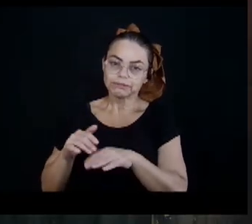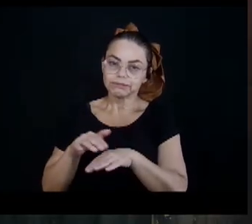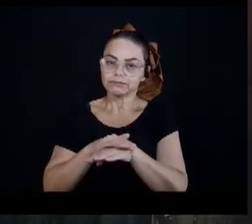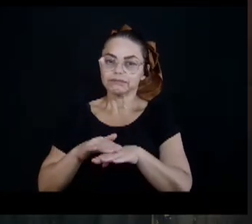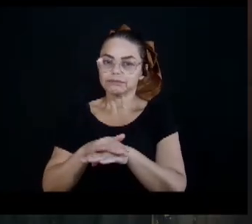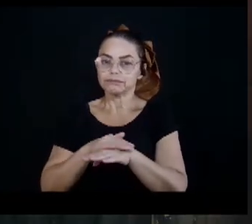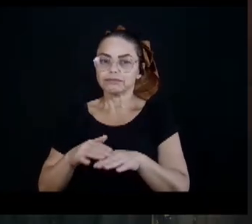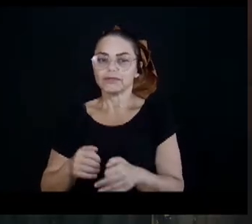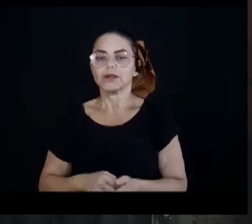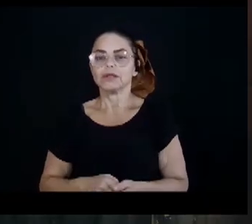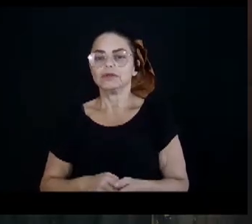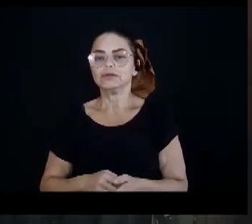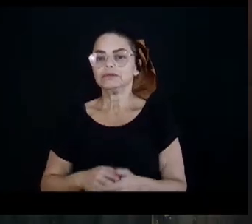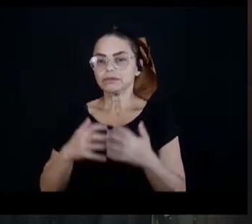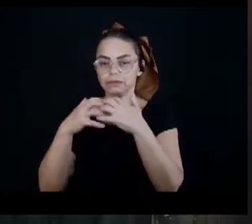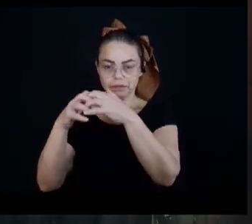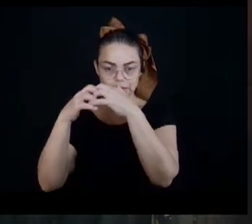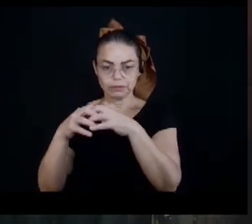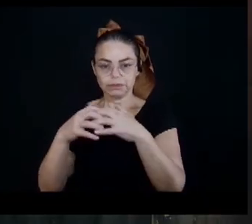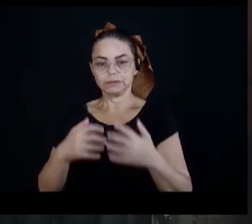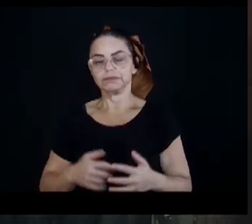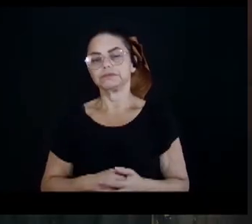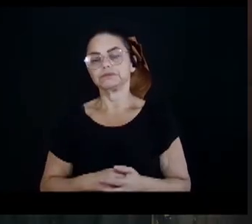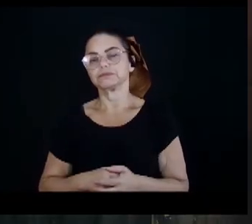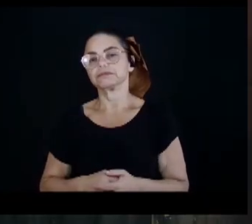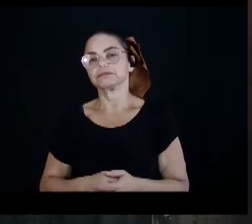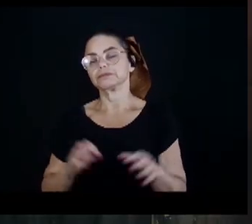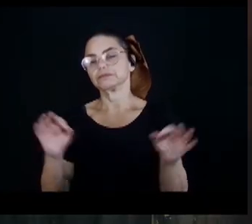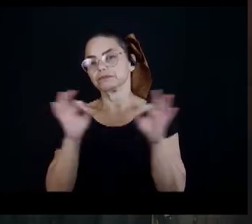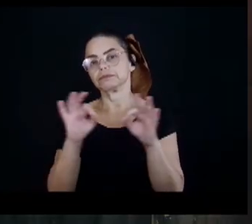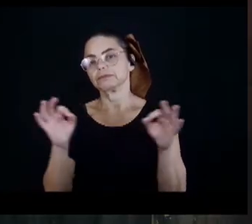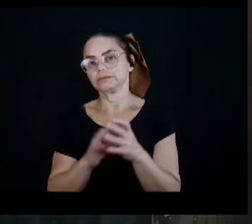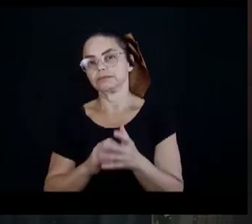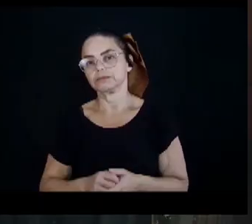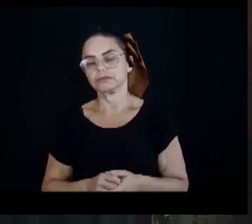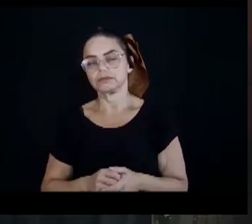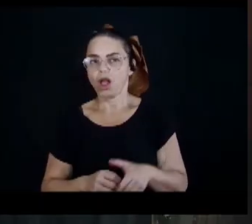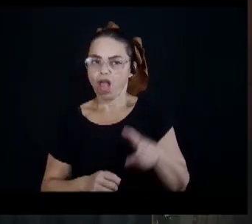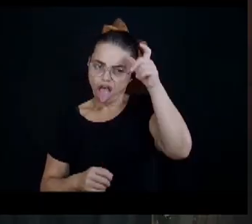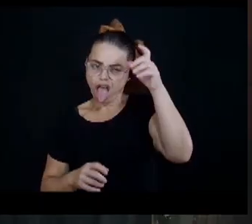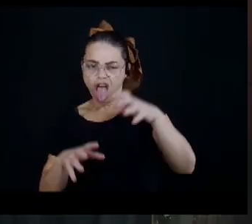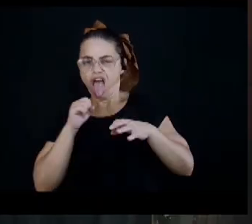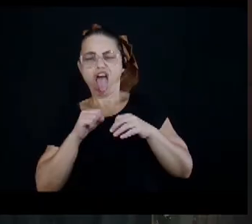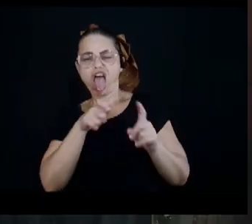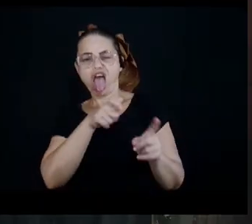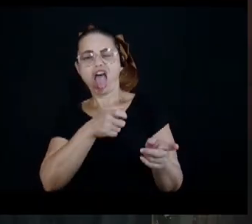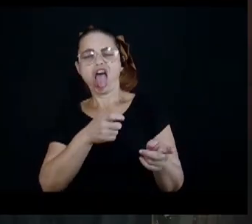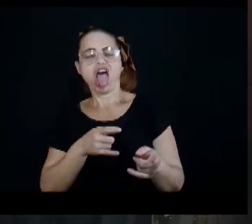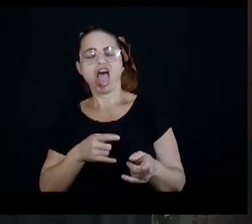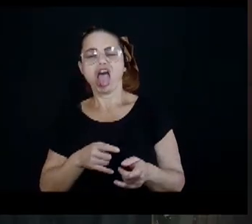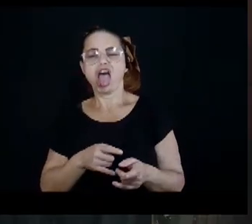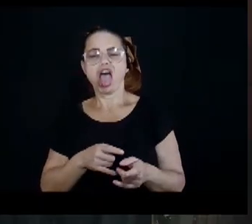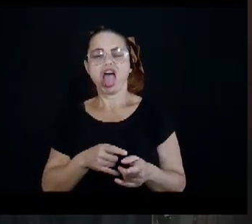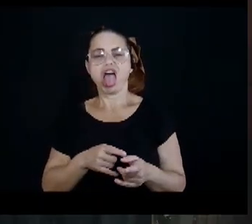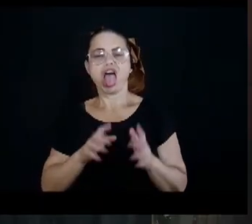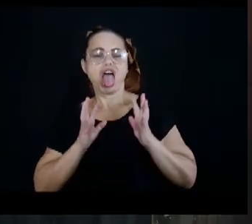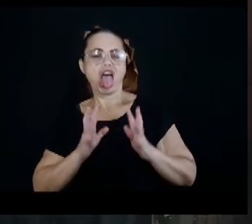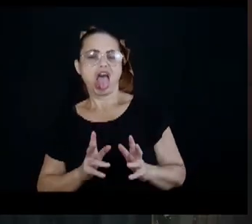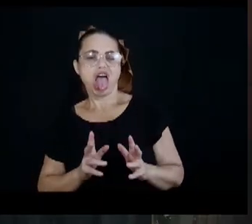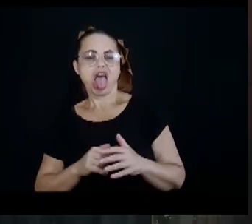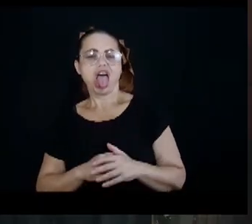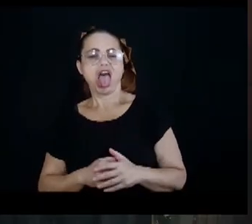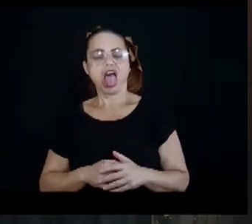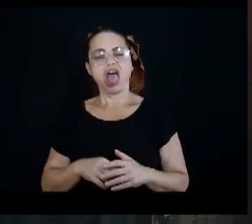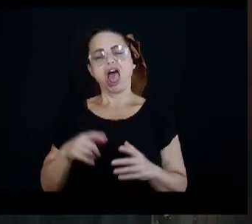refletindo. Então, ninguém está endemonizando, mas nem santificando. É tudo nas suas